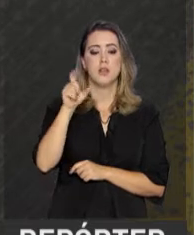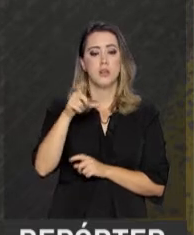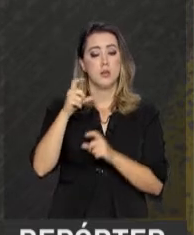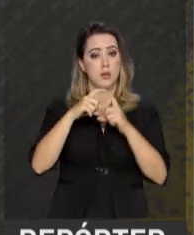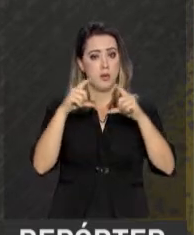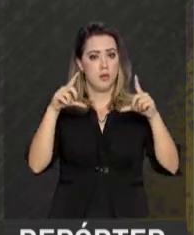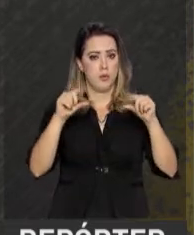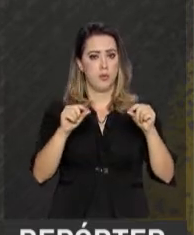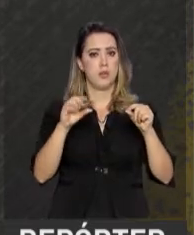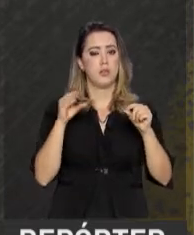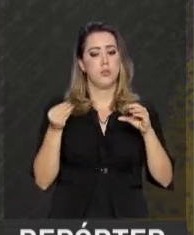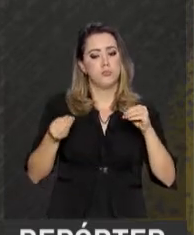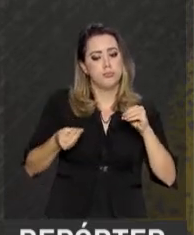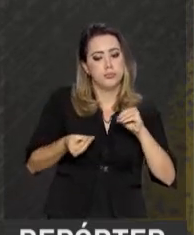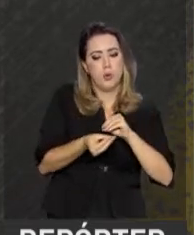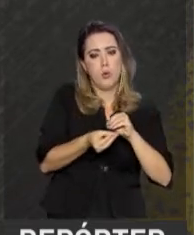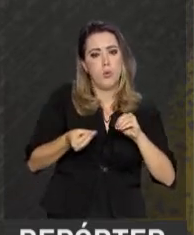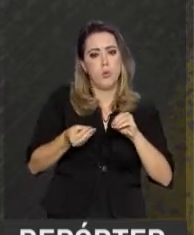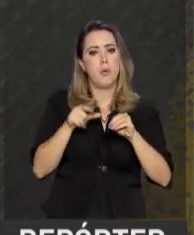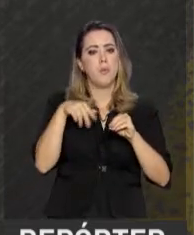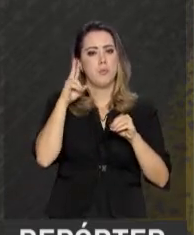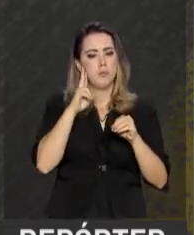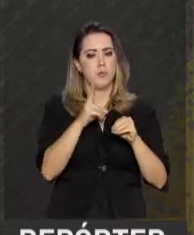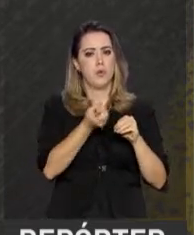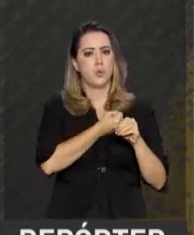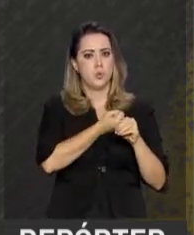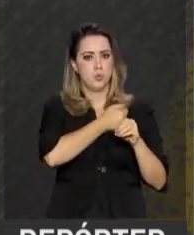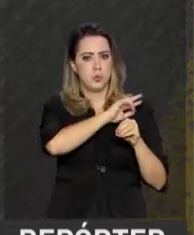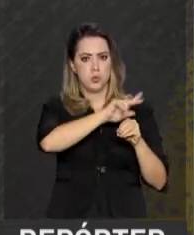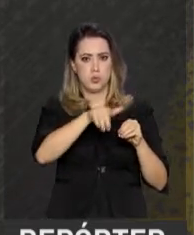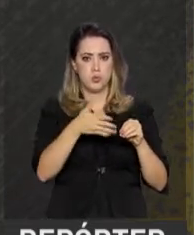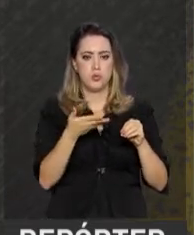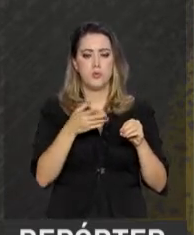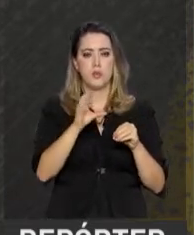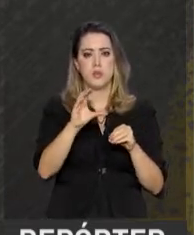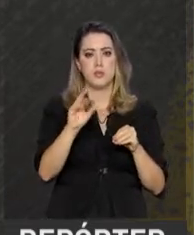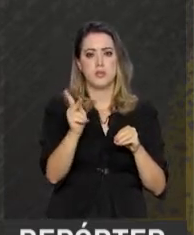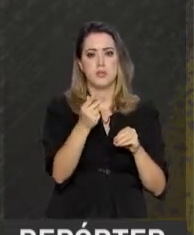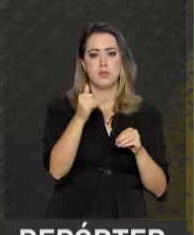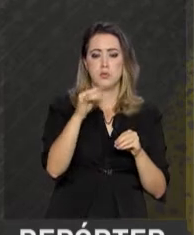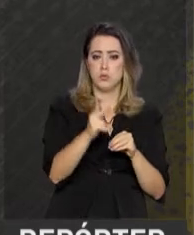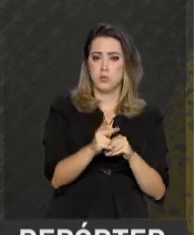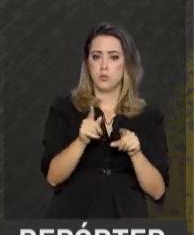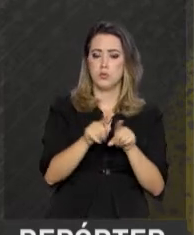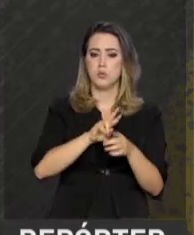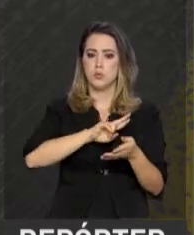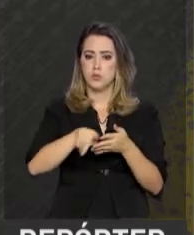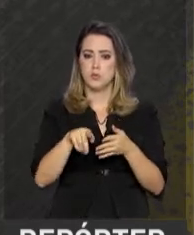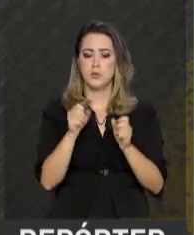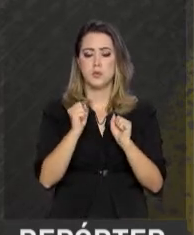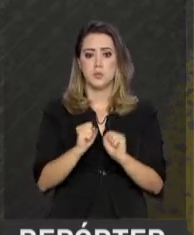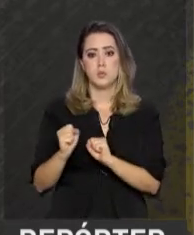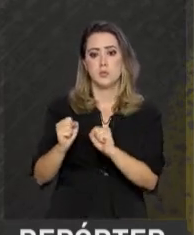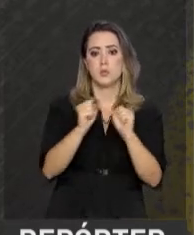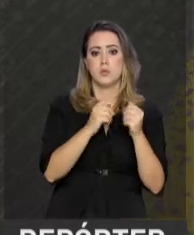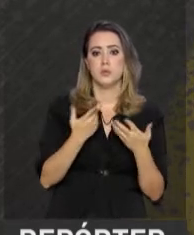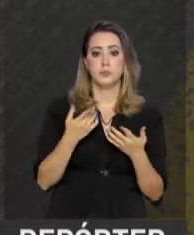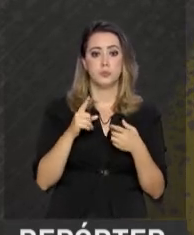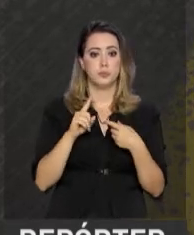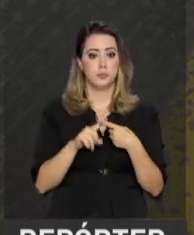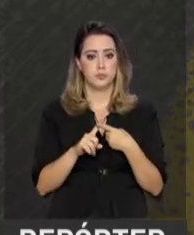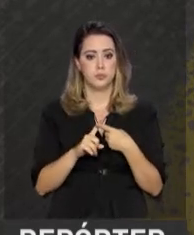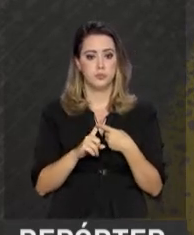e o chip vai permitir a consulta de inúmeros dados. Além disso, o documento traz diversas possibilidades,